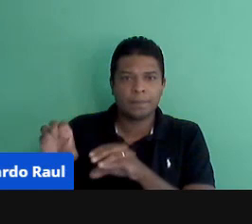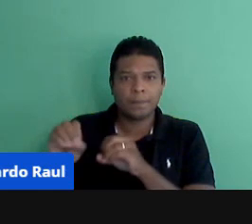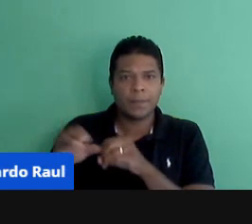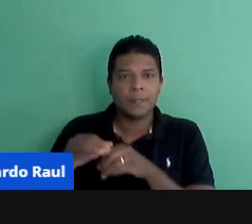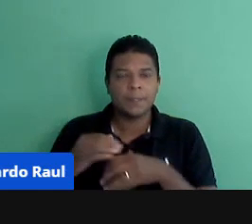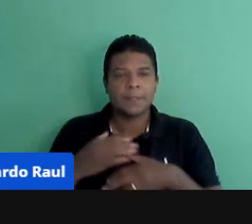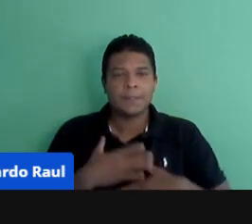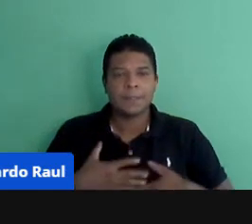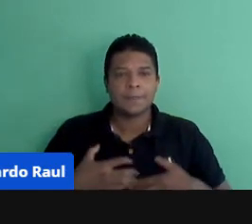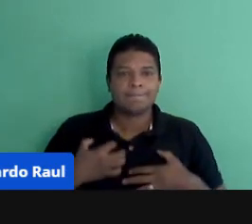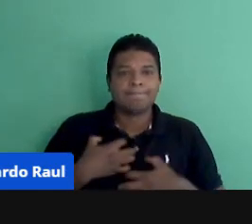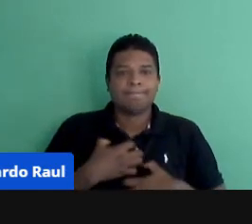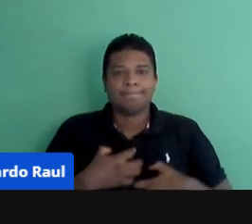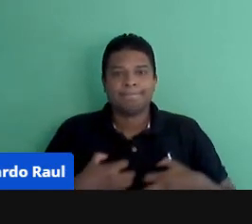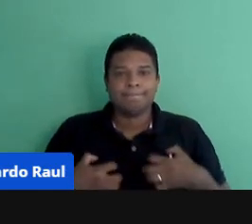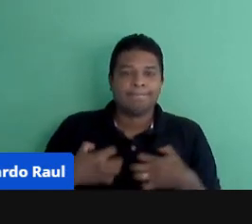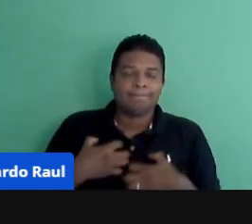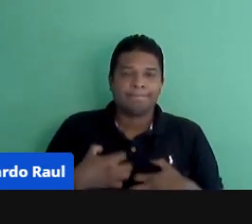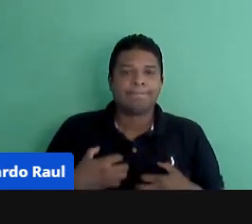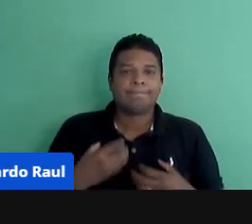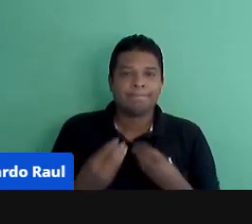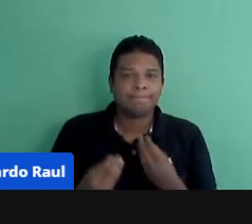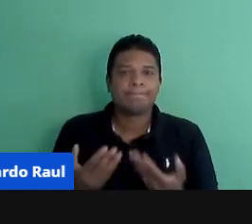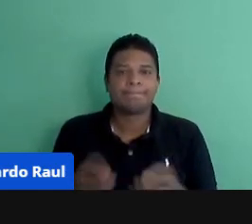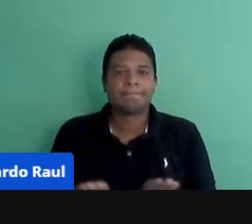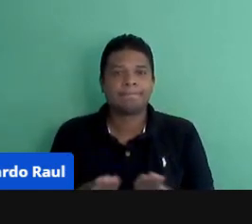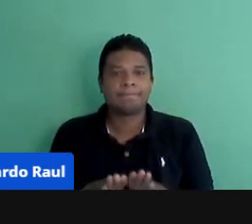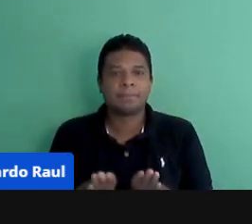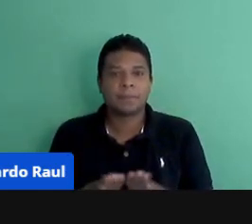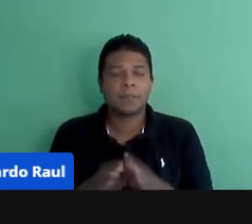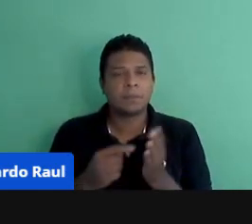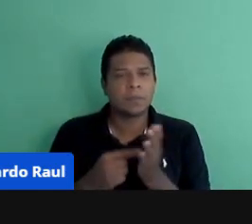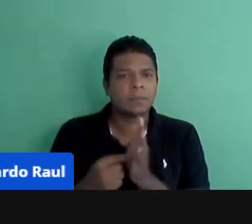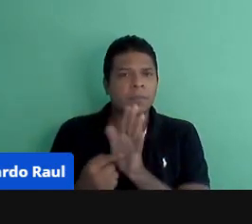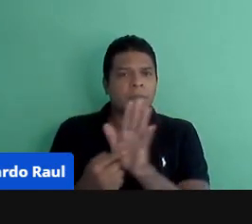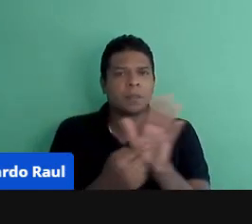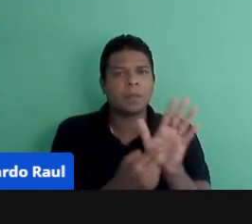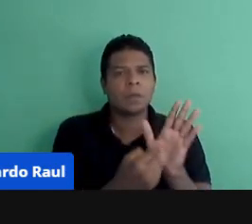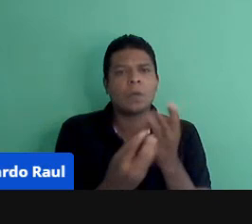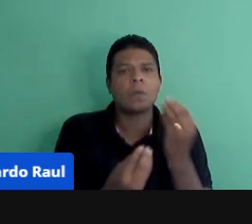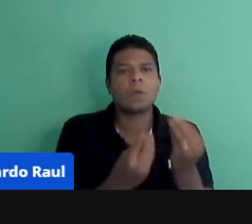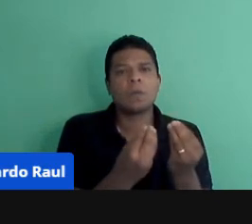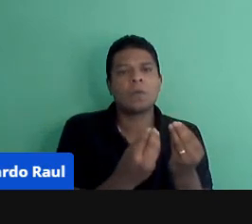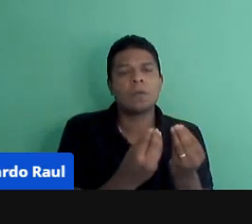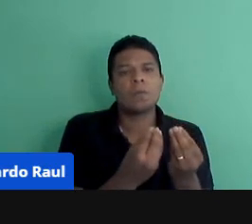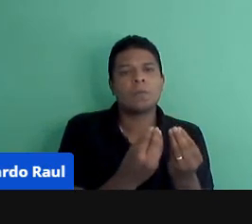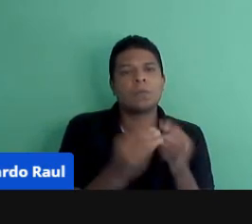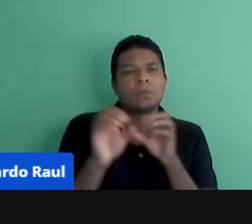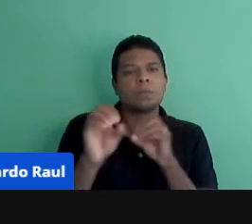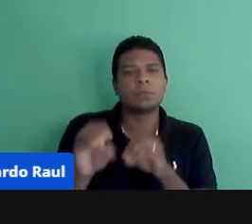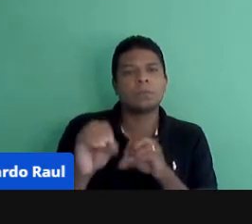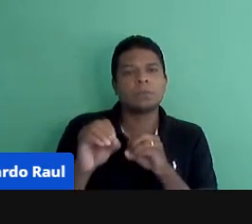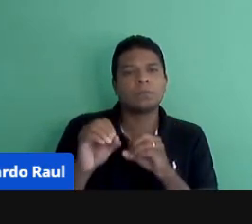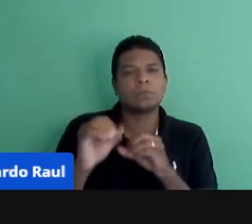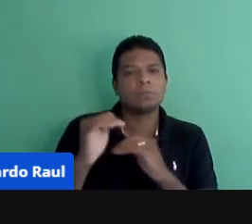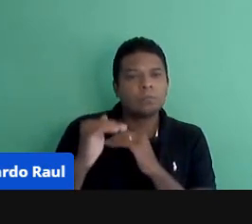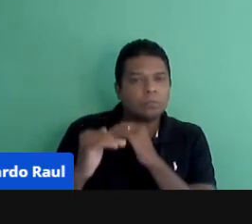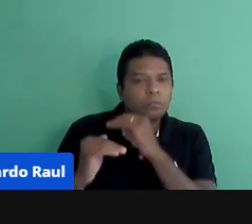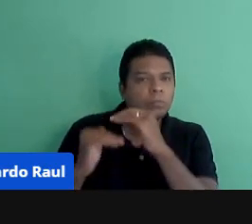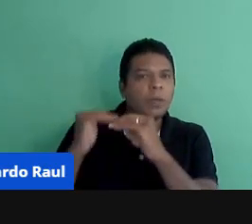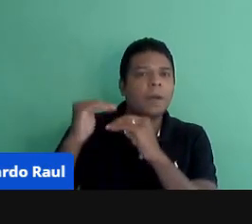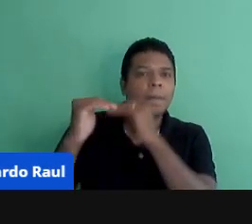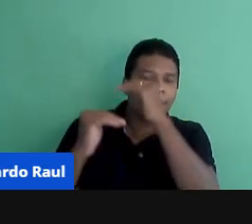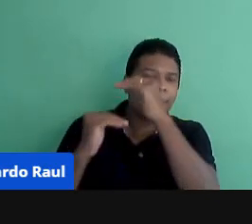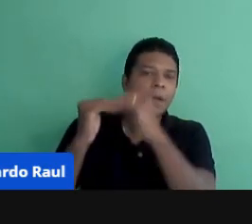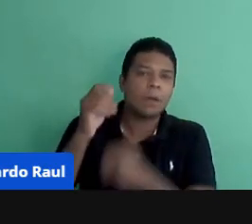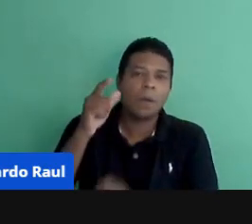suas angústias, e também de nos apresentar o percurso que eles desenvolveram para